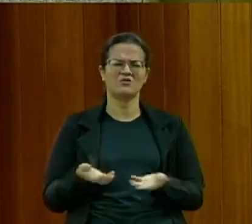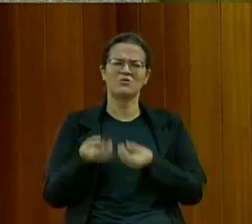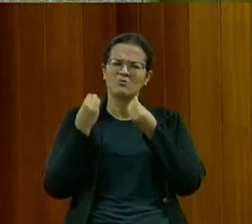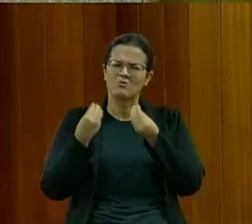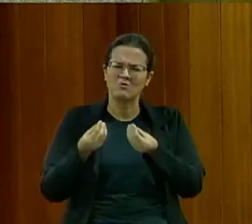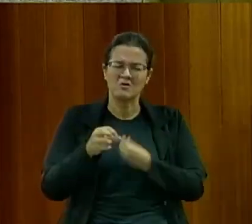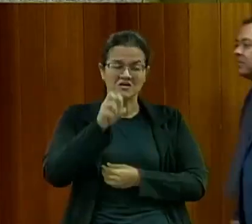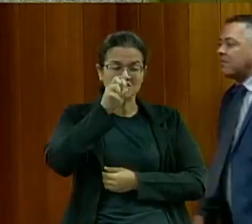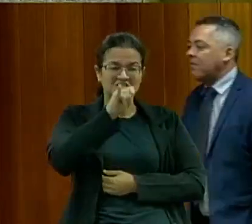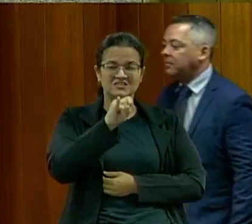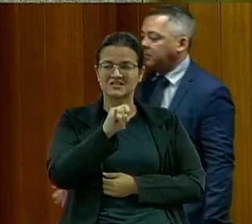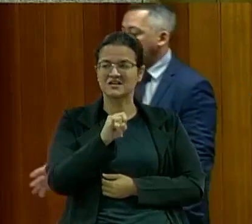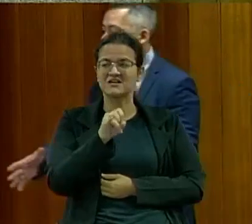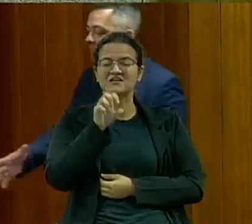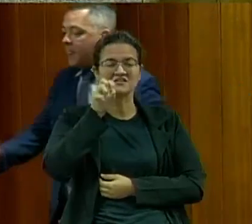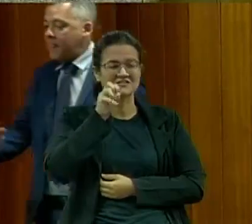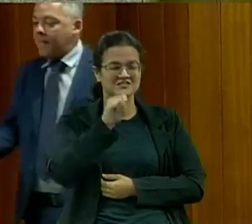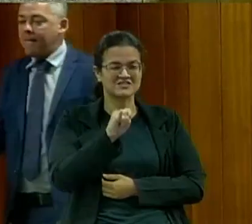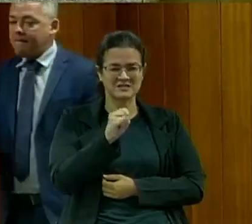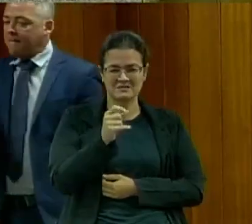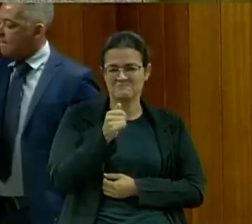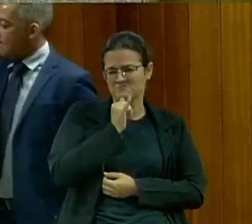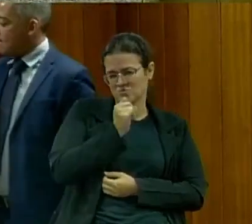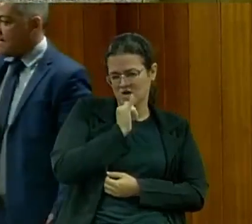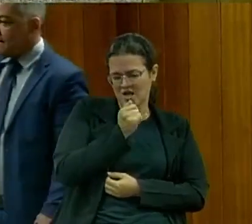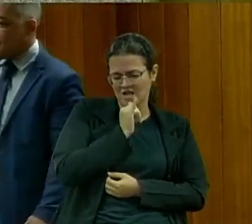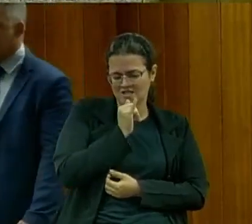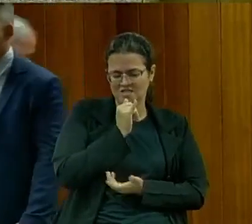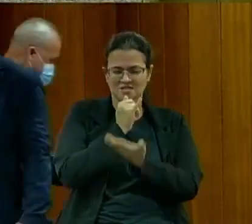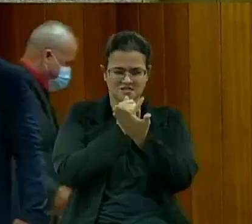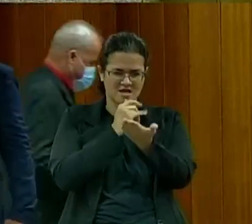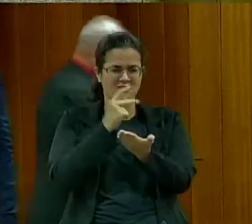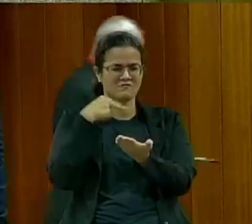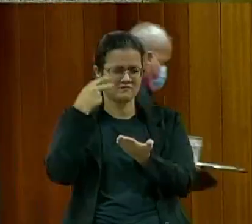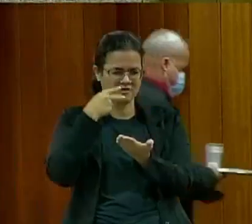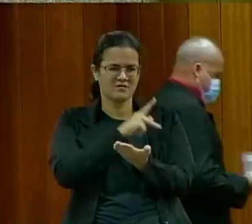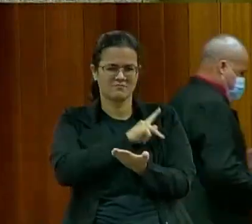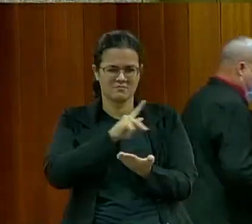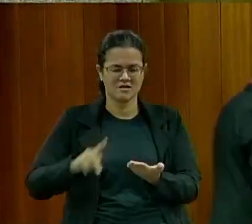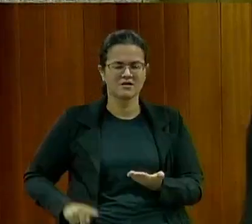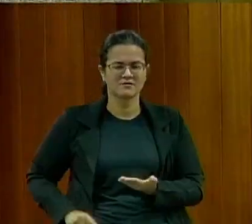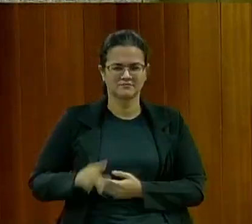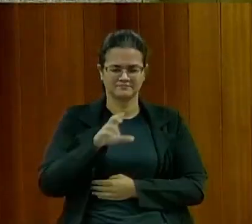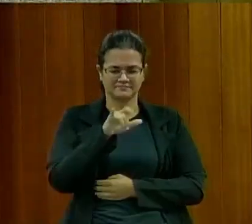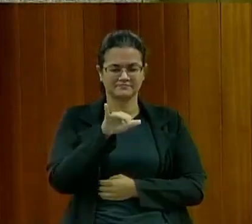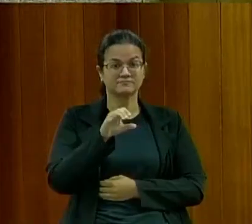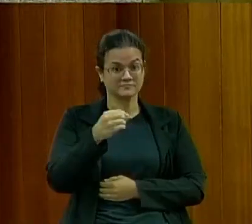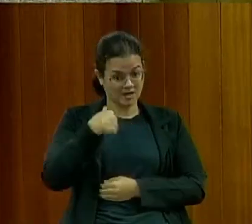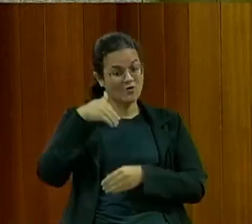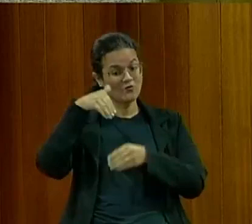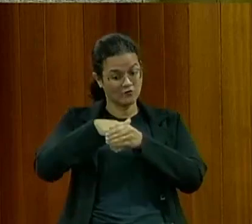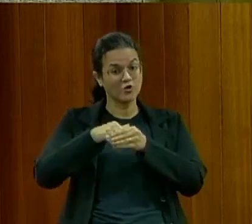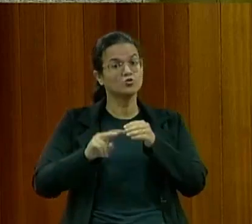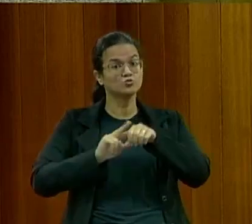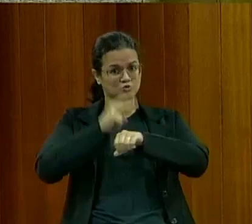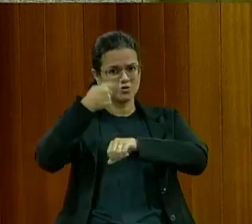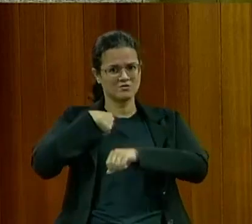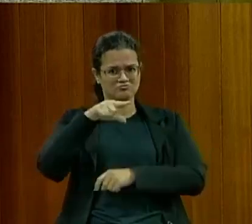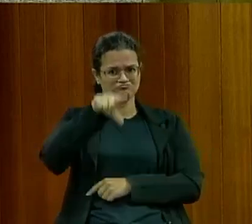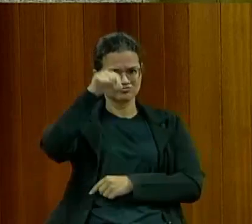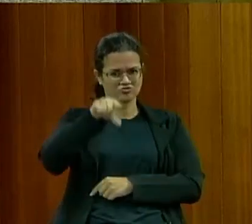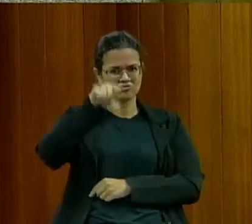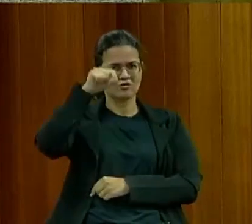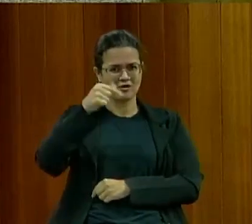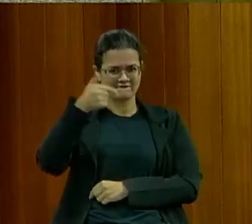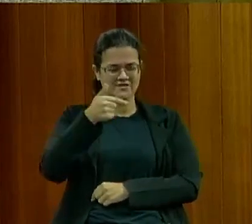colocar vereador presidente, que está aí exercendo, vice-presidente, que eu votei duas vezes, se fosse para nós